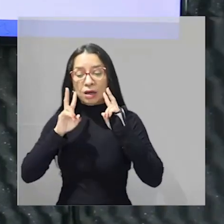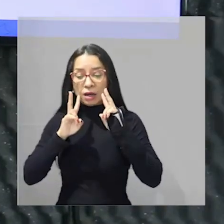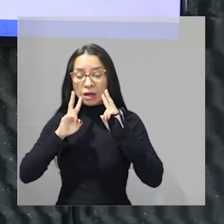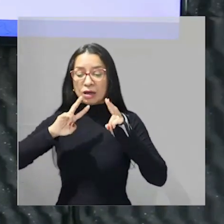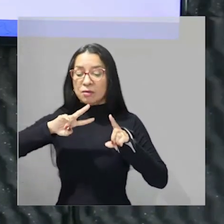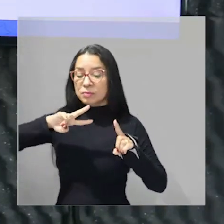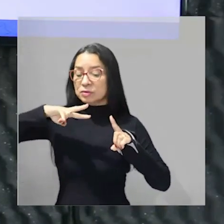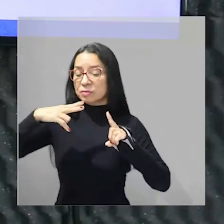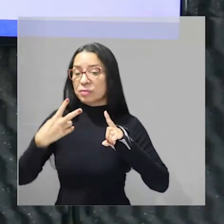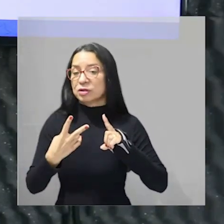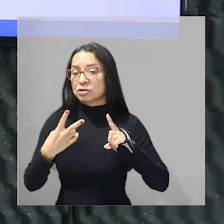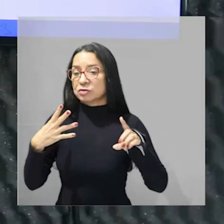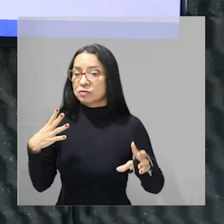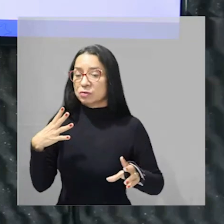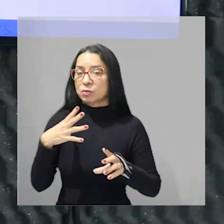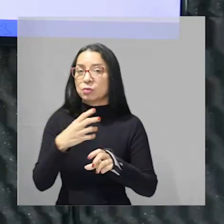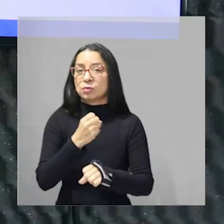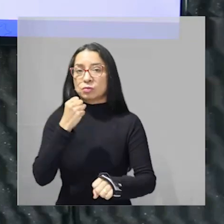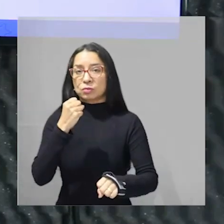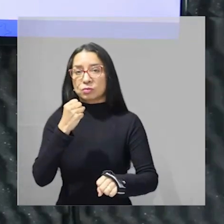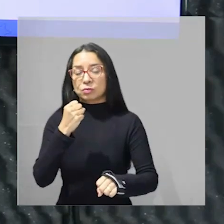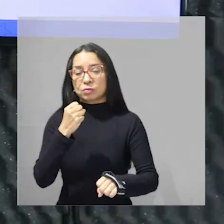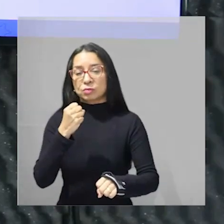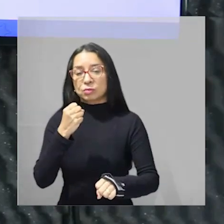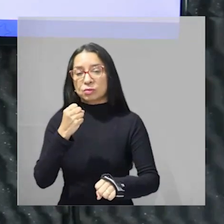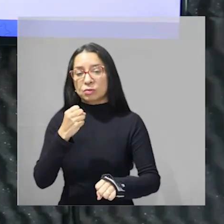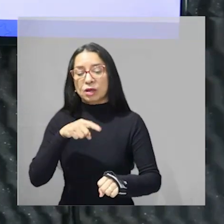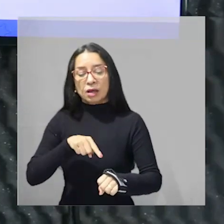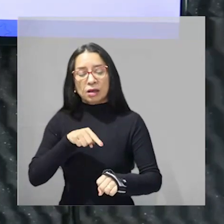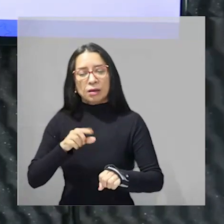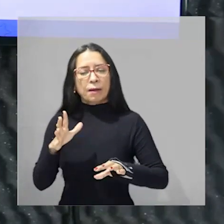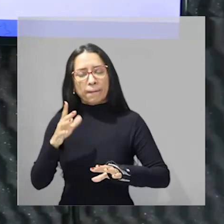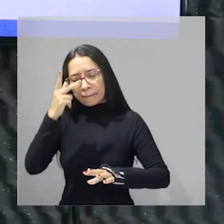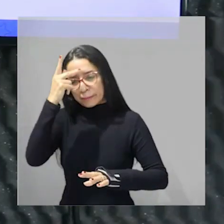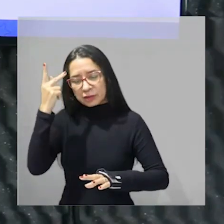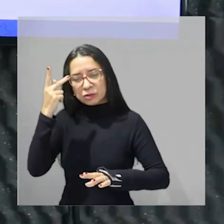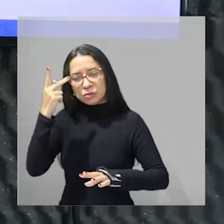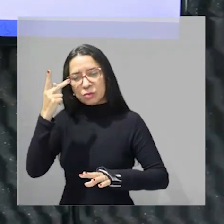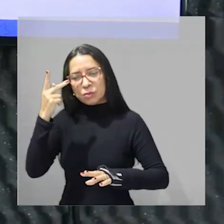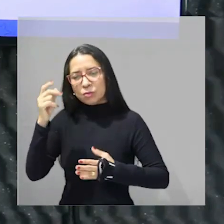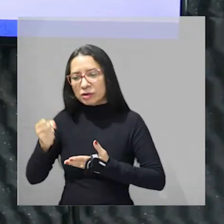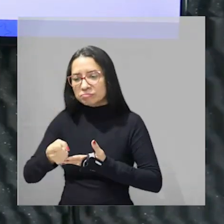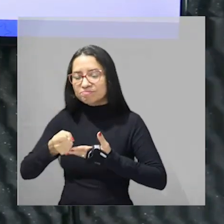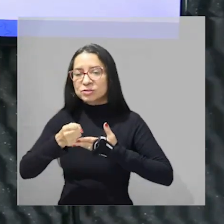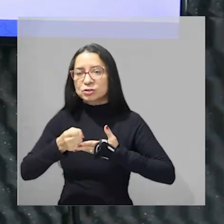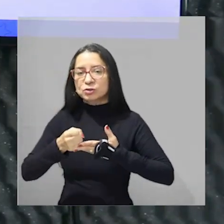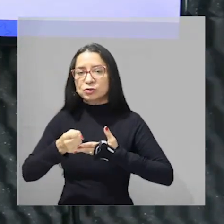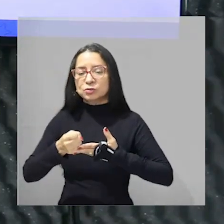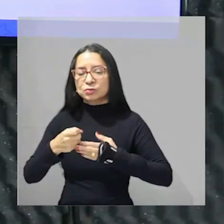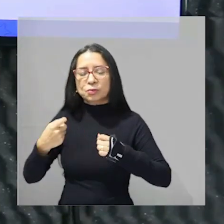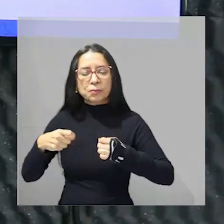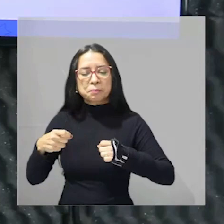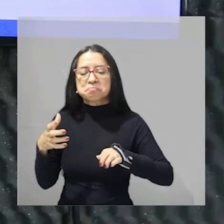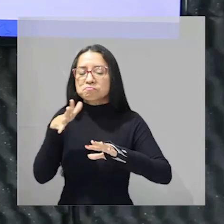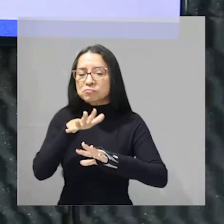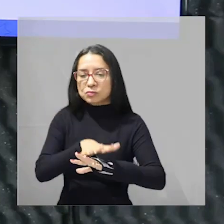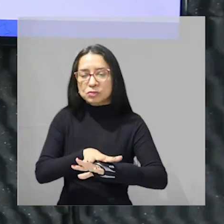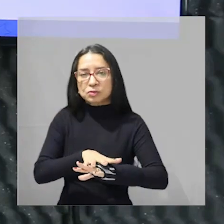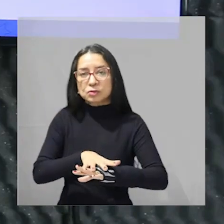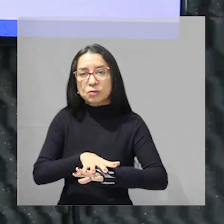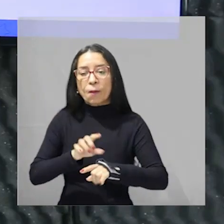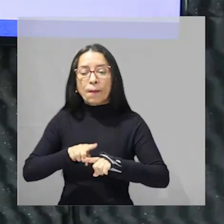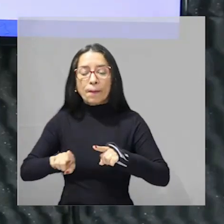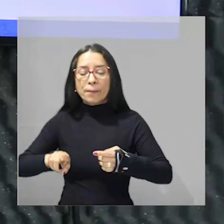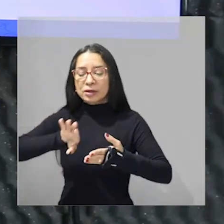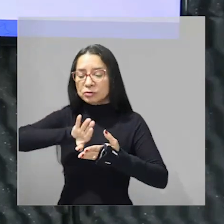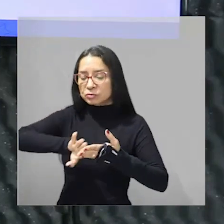mais incluídos. E aqueles que não contribuem tendem a ficar em segundo plano. Vou te dar um exemplo fácil aqui para tu compreender.